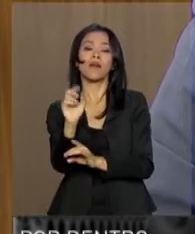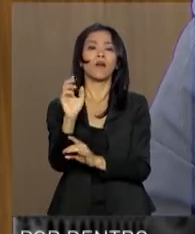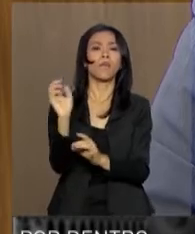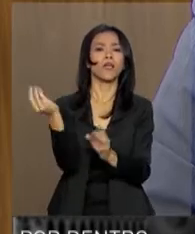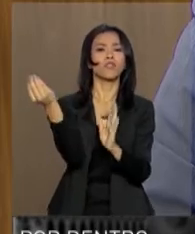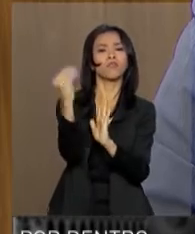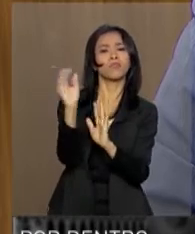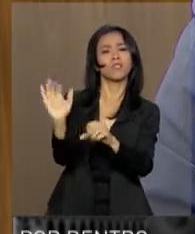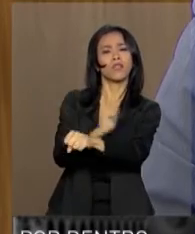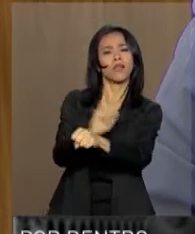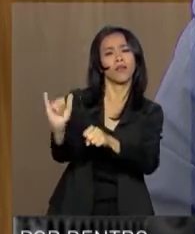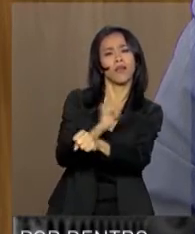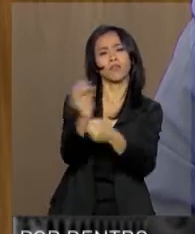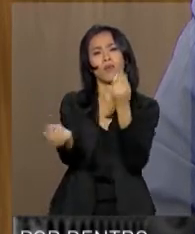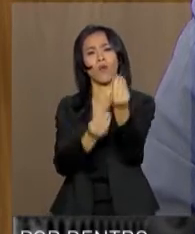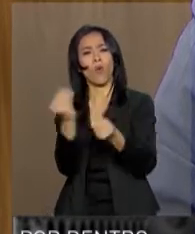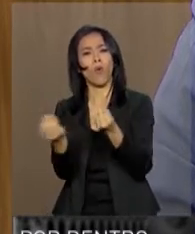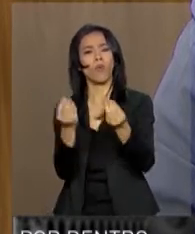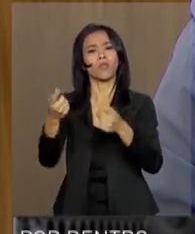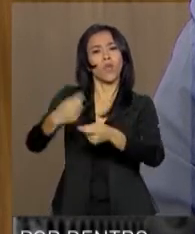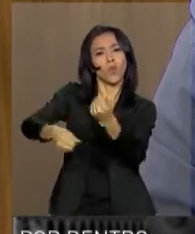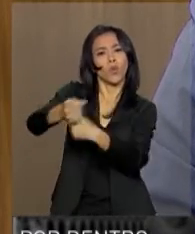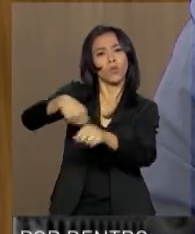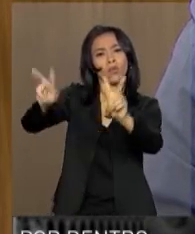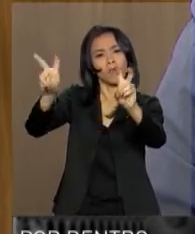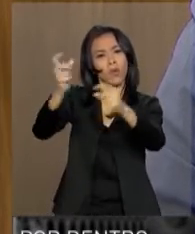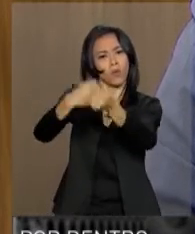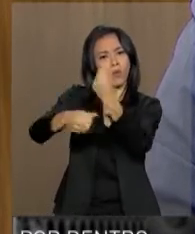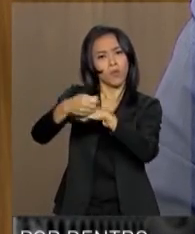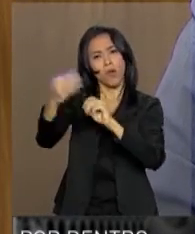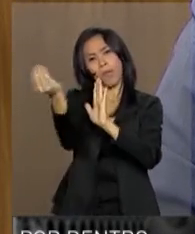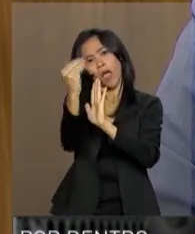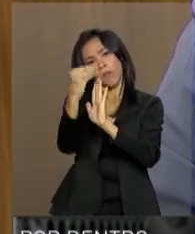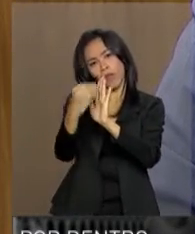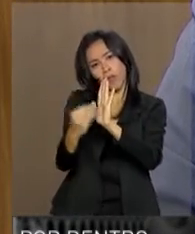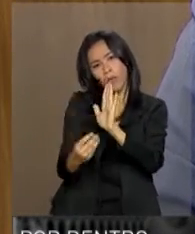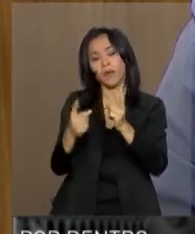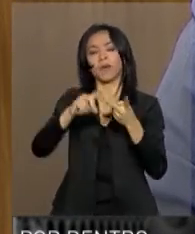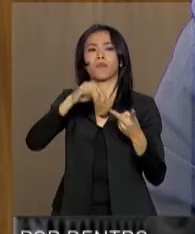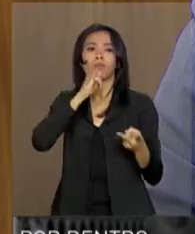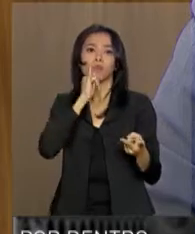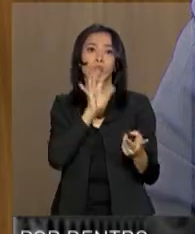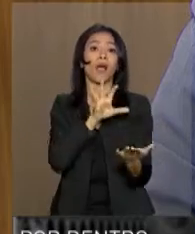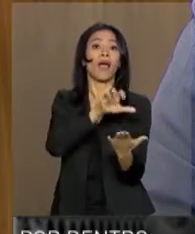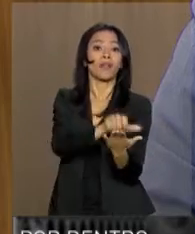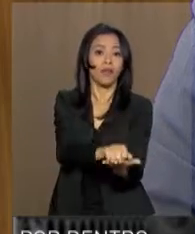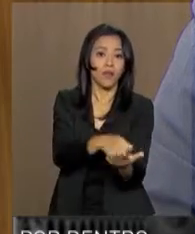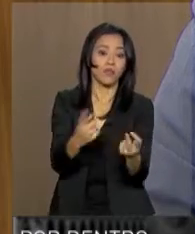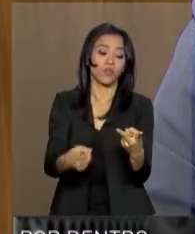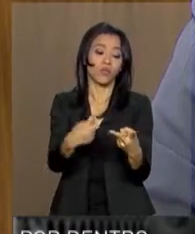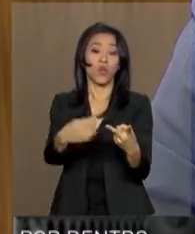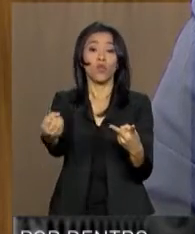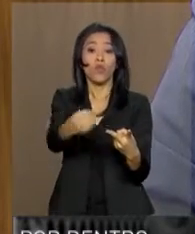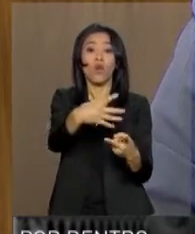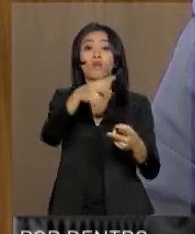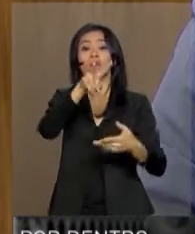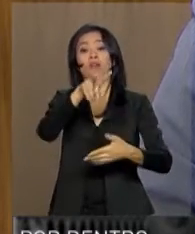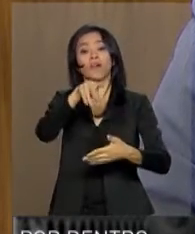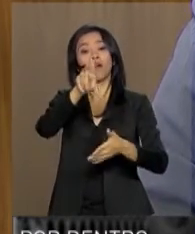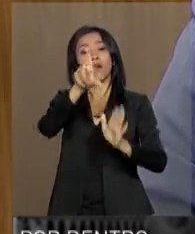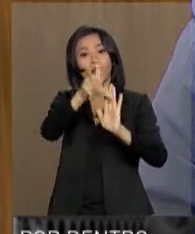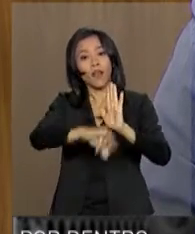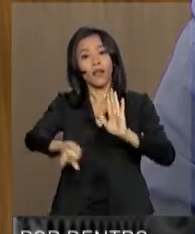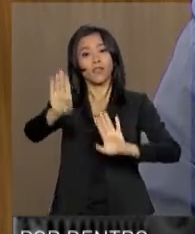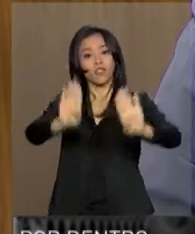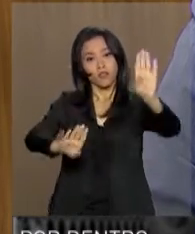reformas microeconômicas passa entre elas o cadastro positivo a nova lei de licitações é o